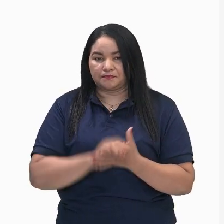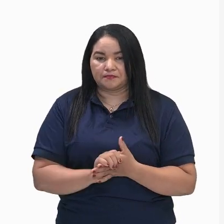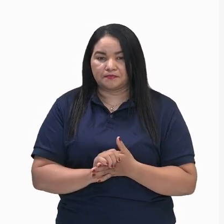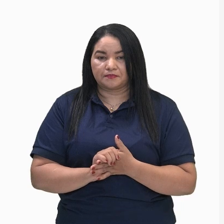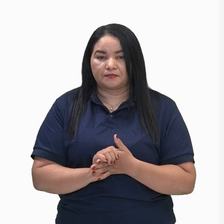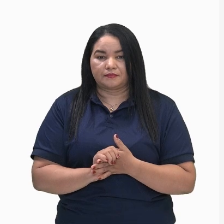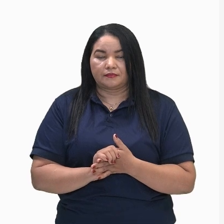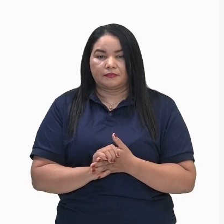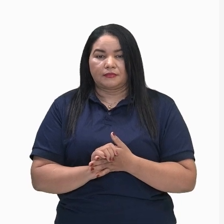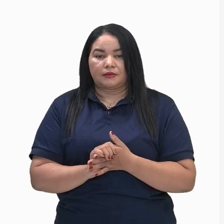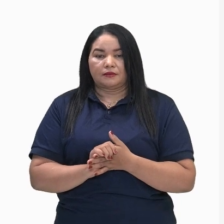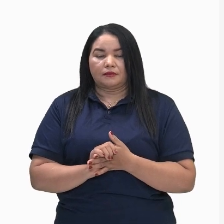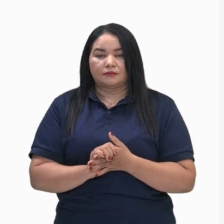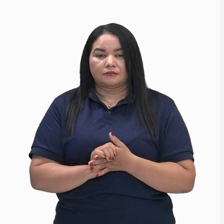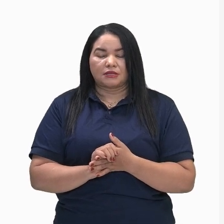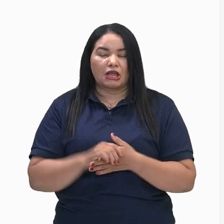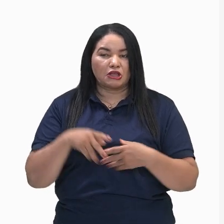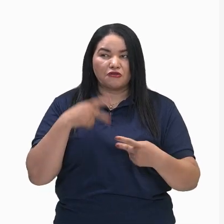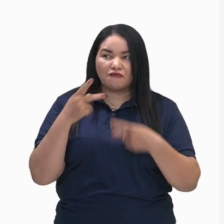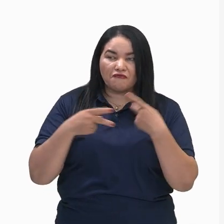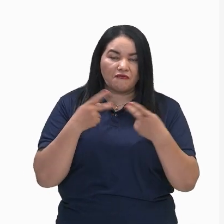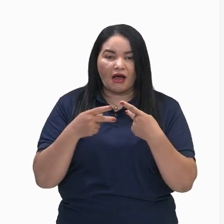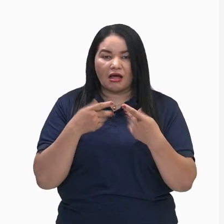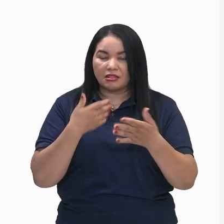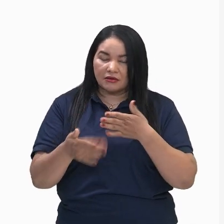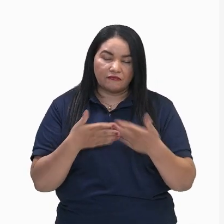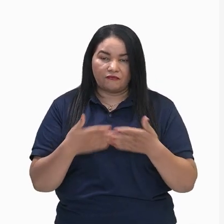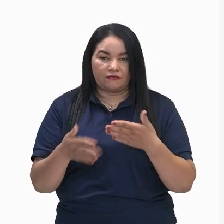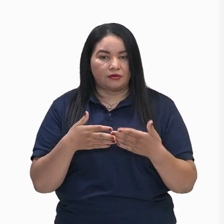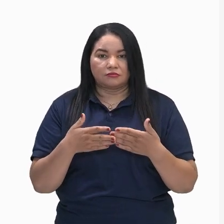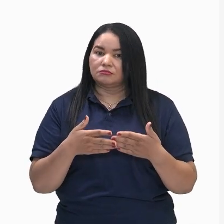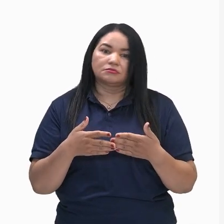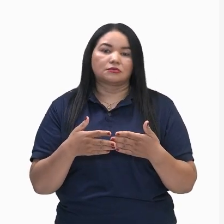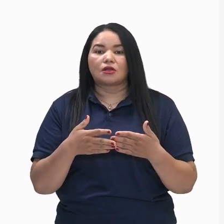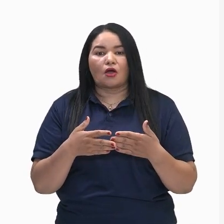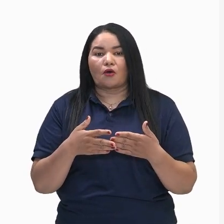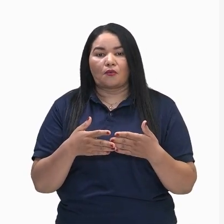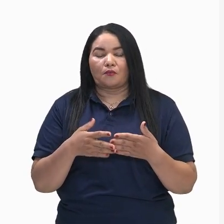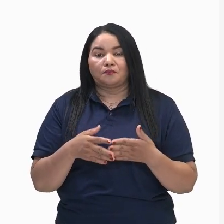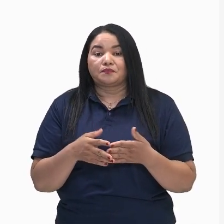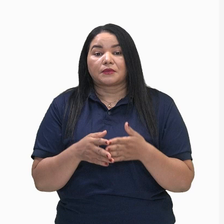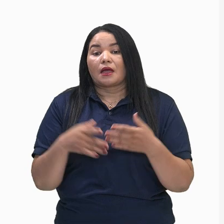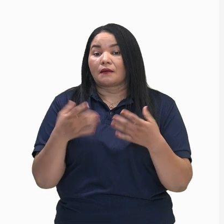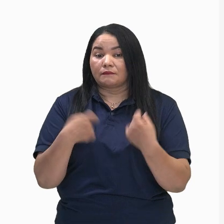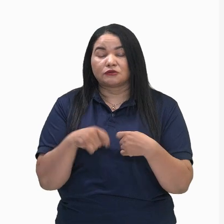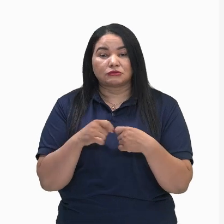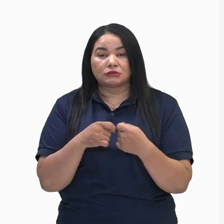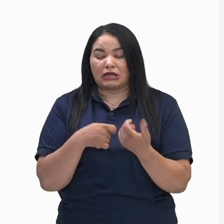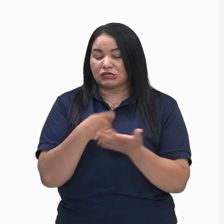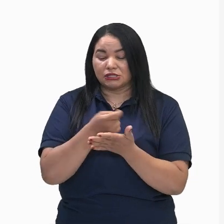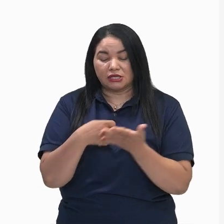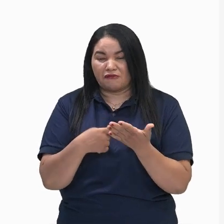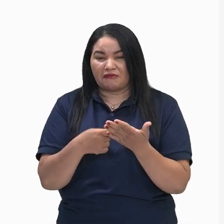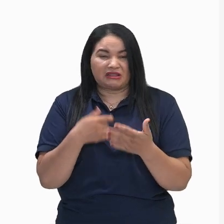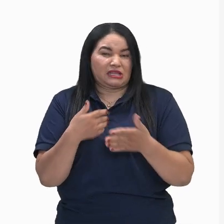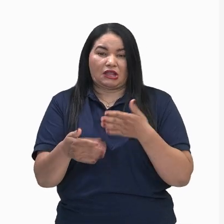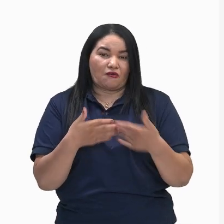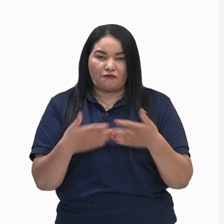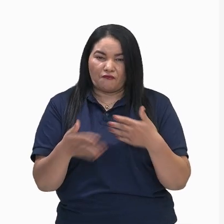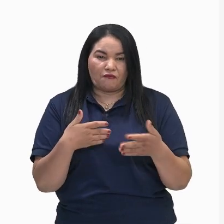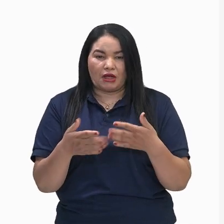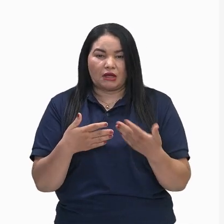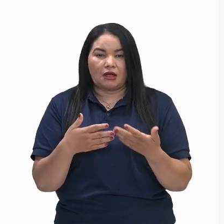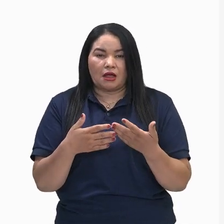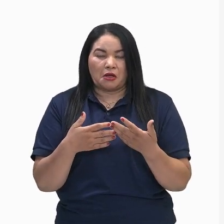gente não fala por falar, né? A gente não diz as coisas, não escreve qualquer coisa de